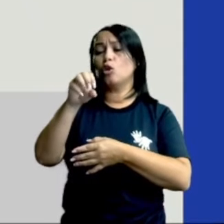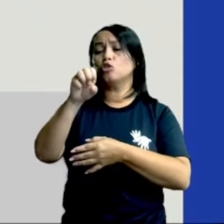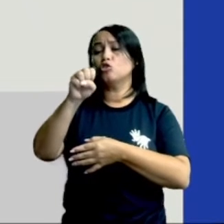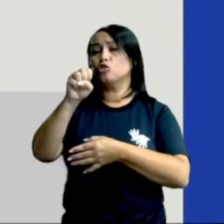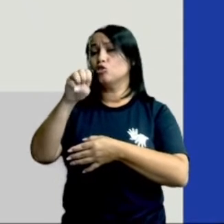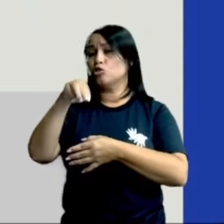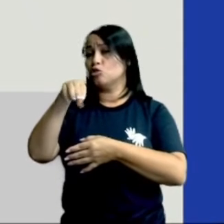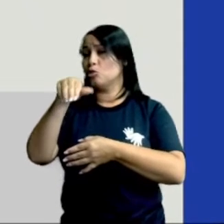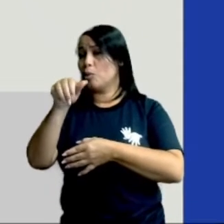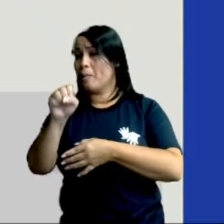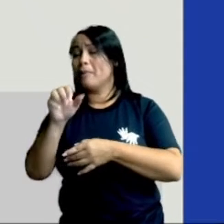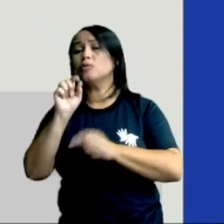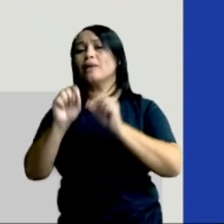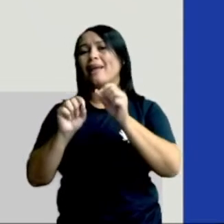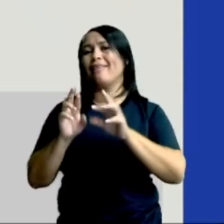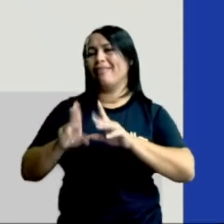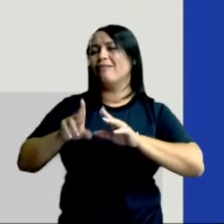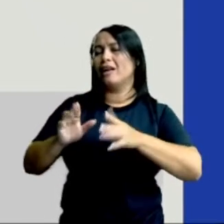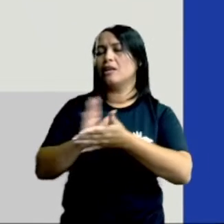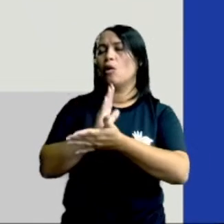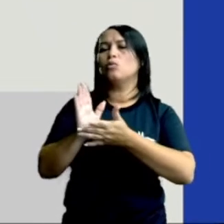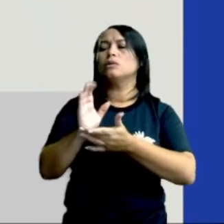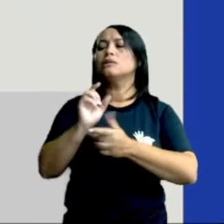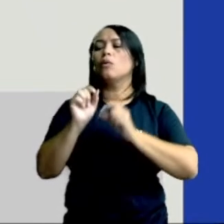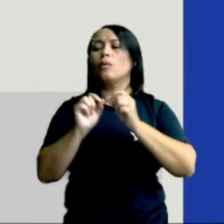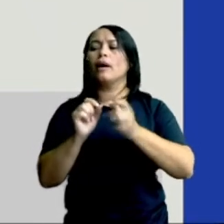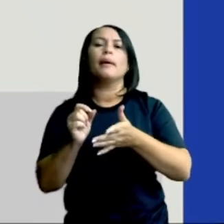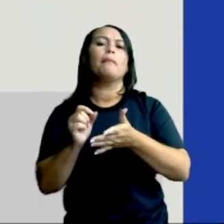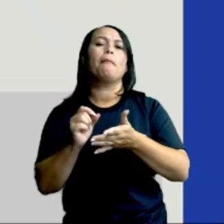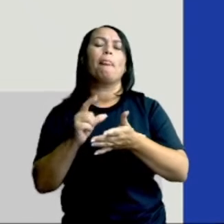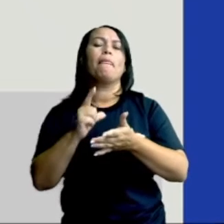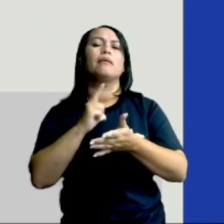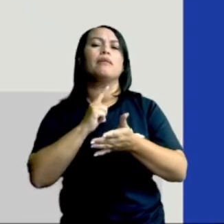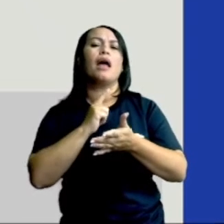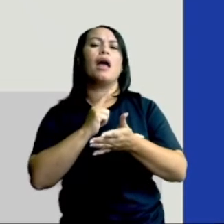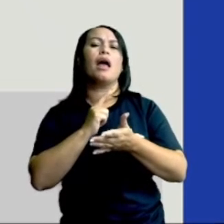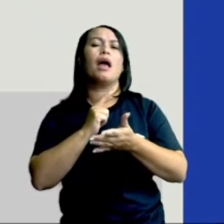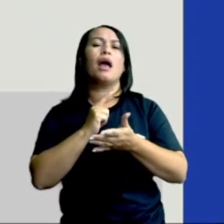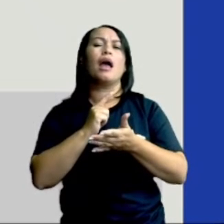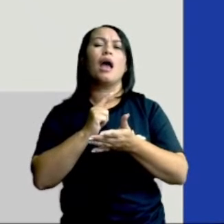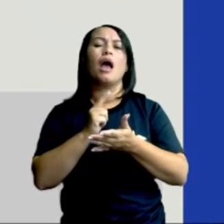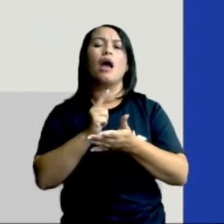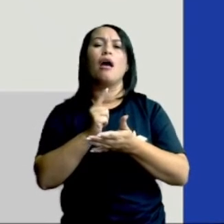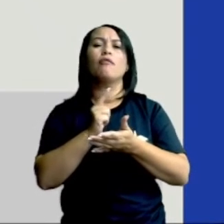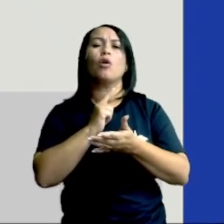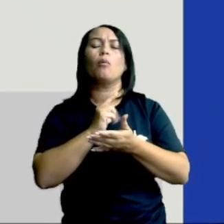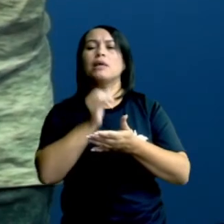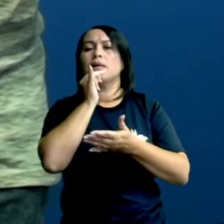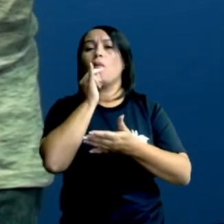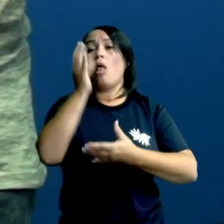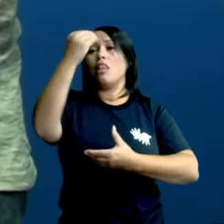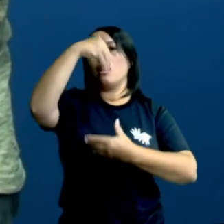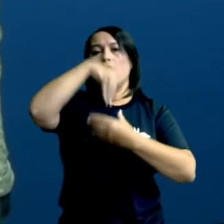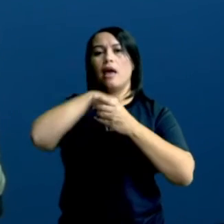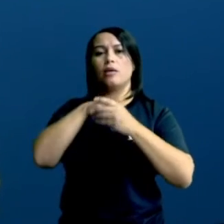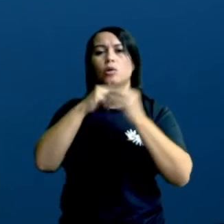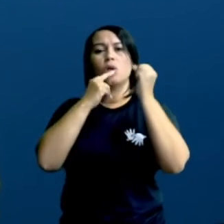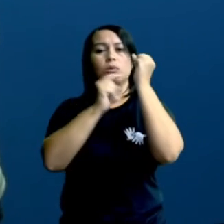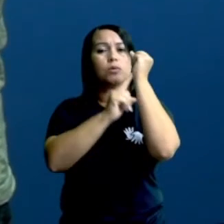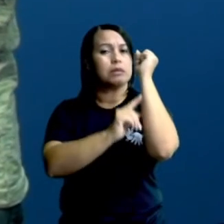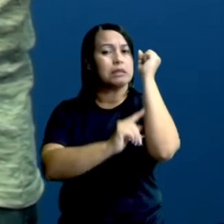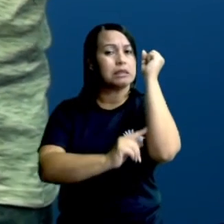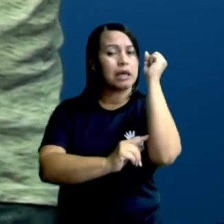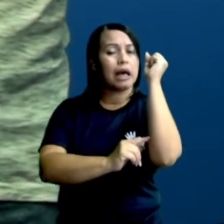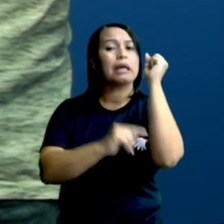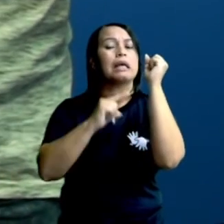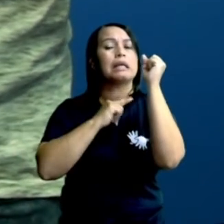são trypanosomas que são internos, são parasitas internos, ficam dentro do sangue e